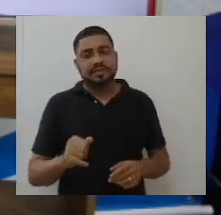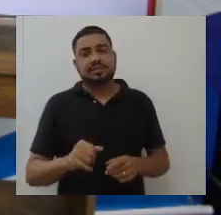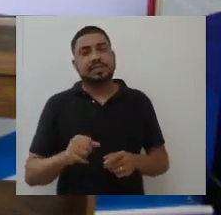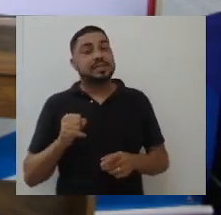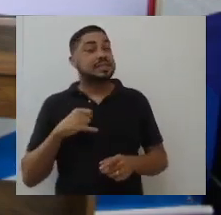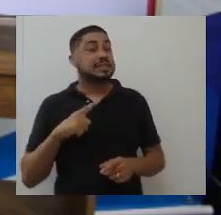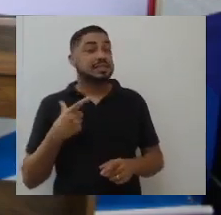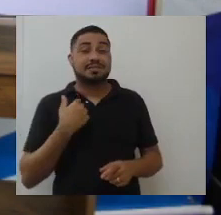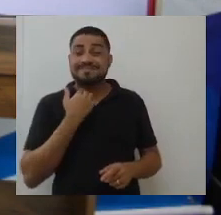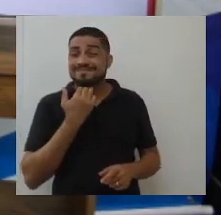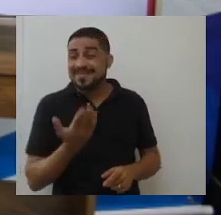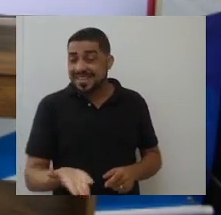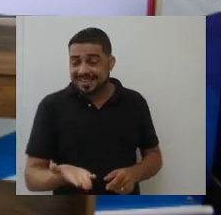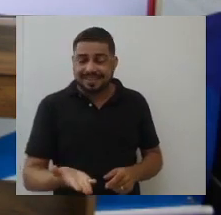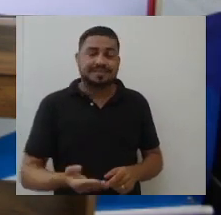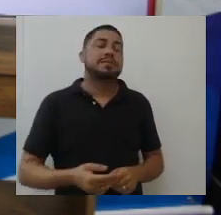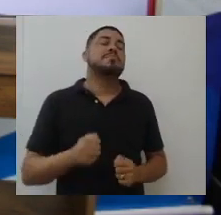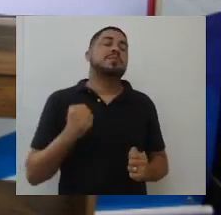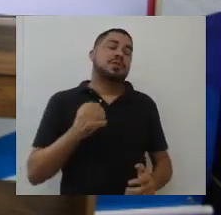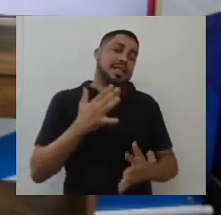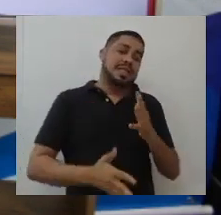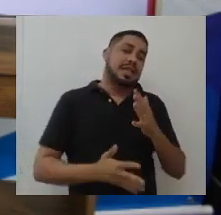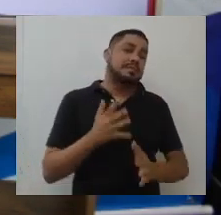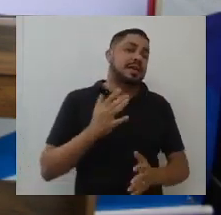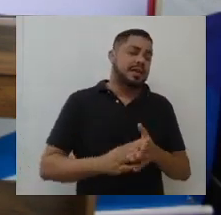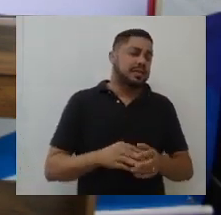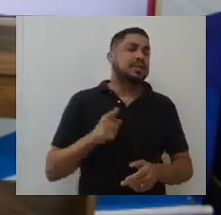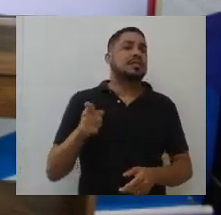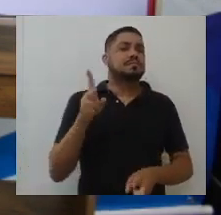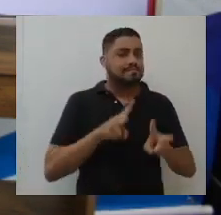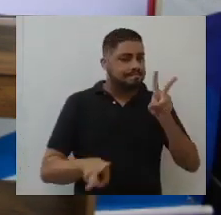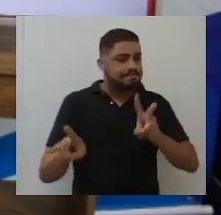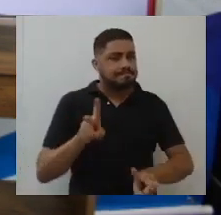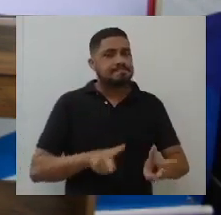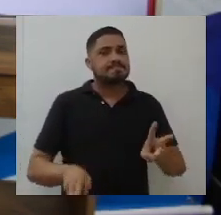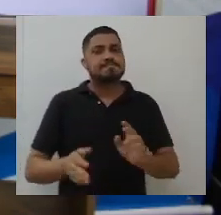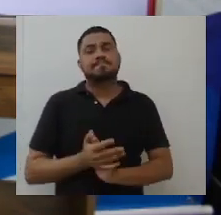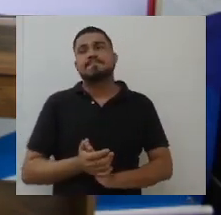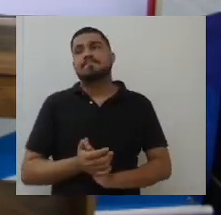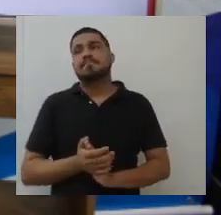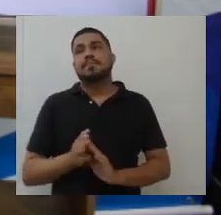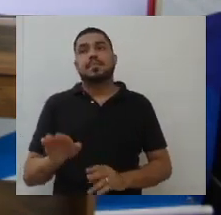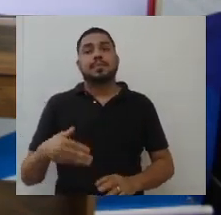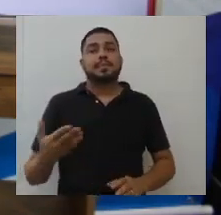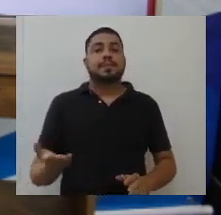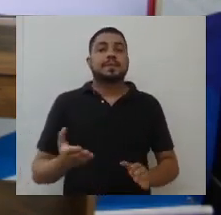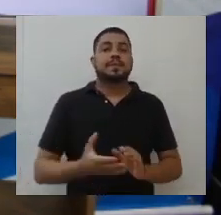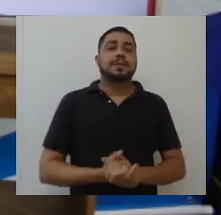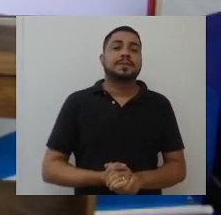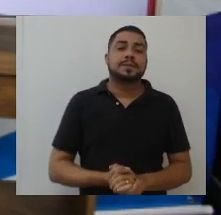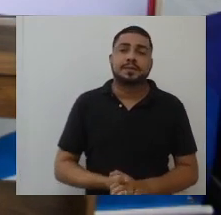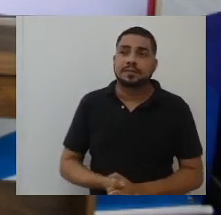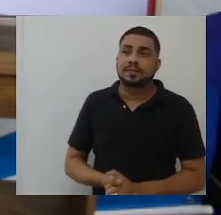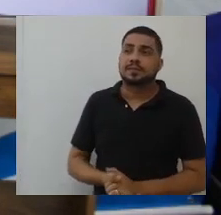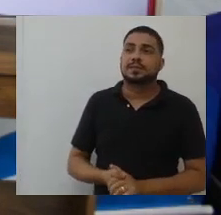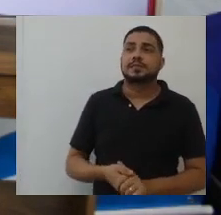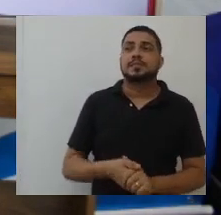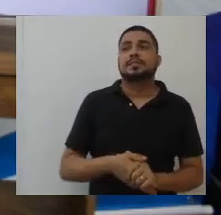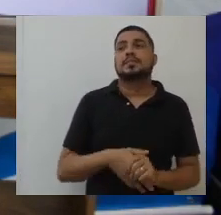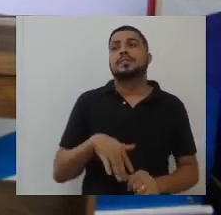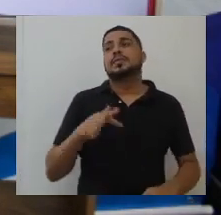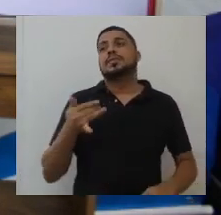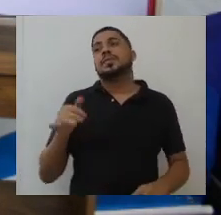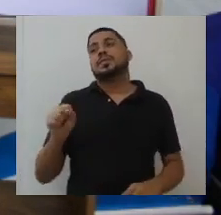te atrapalhando muito. Então, fica atento a isto. Próximo ponto. False